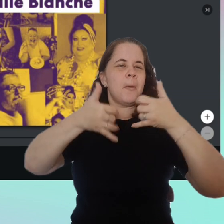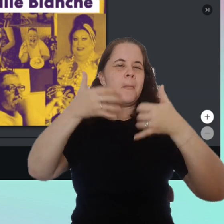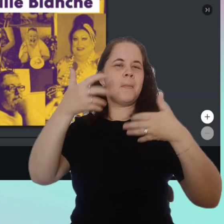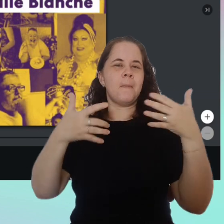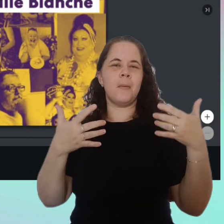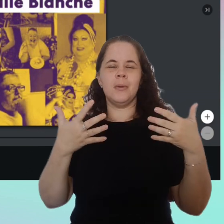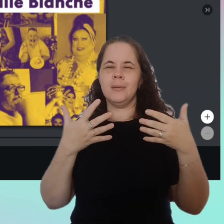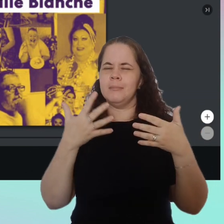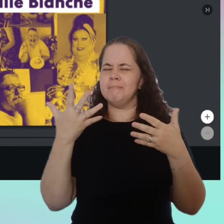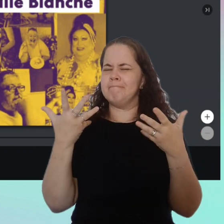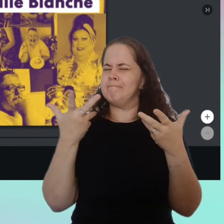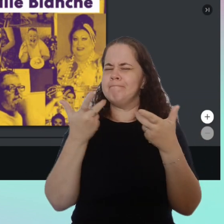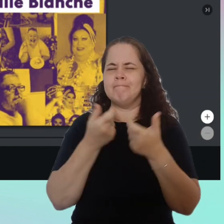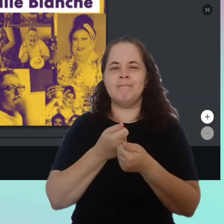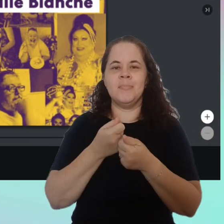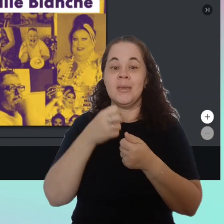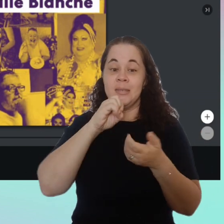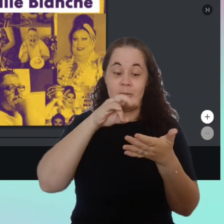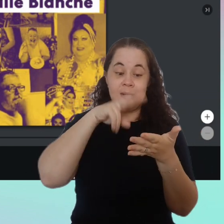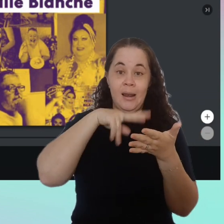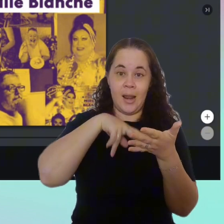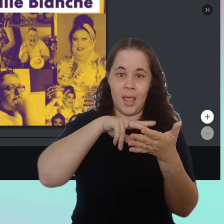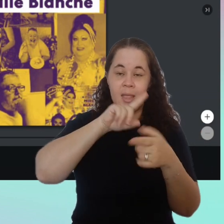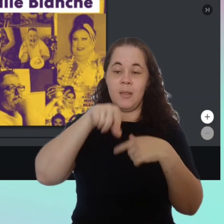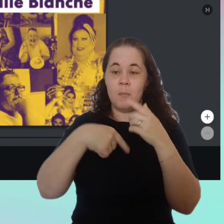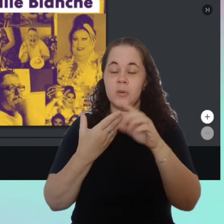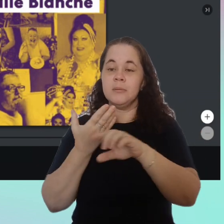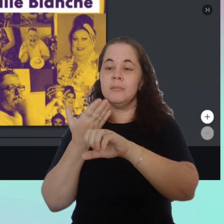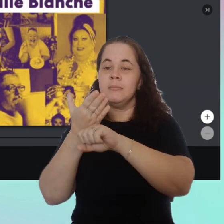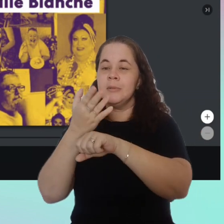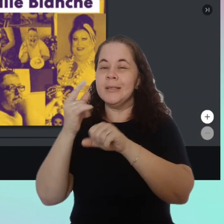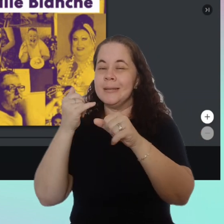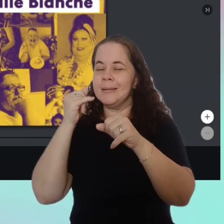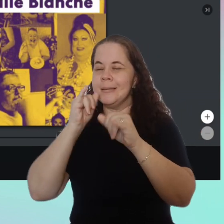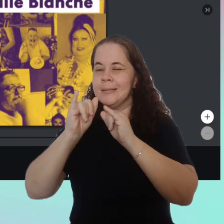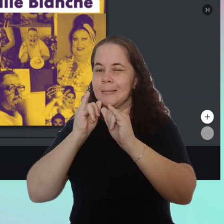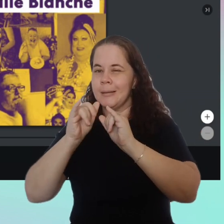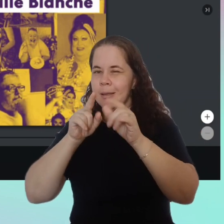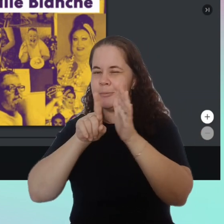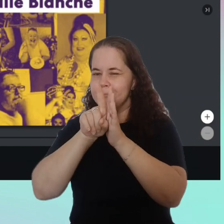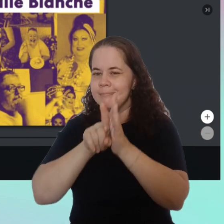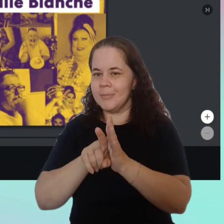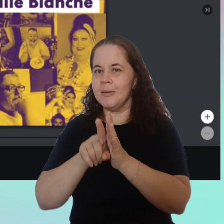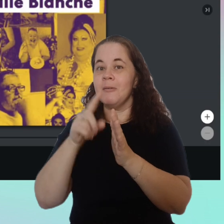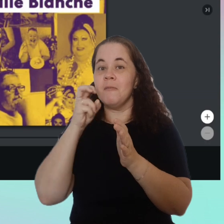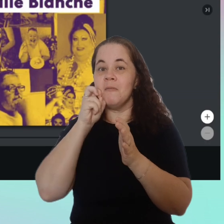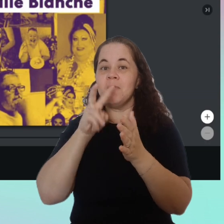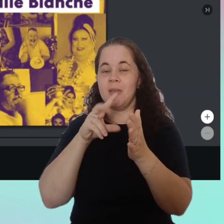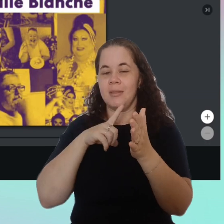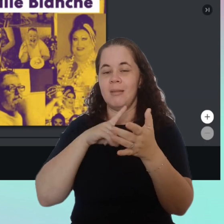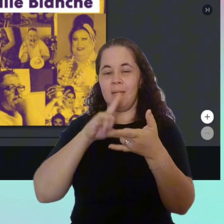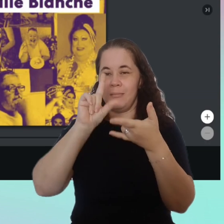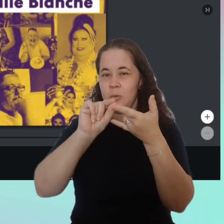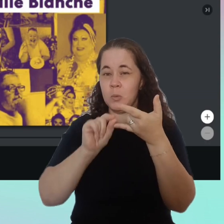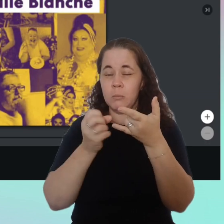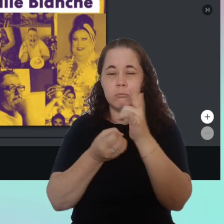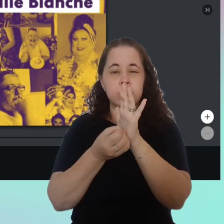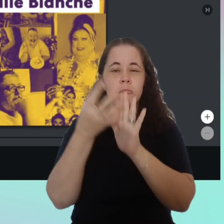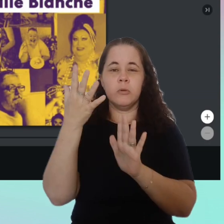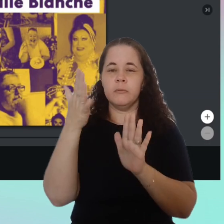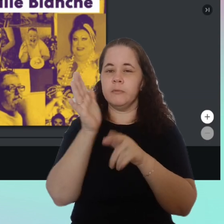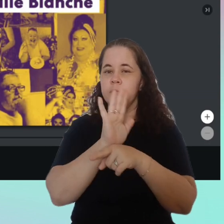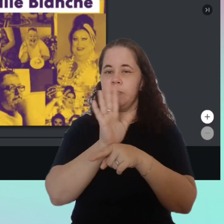livro e procurarem algumas referências na internet sobre a Condessa, vocês vão ver que tem muitos vídeos dela fazendo show. E o quanto